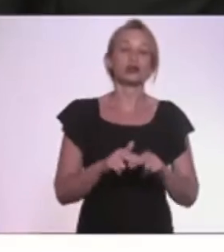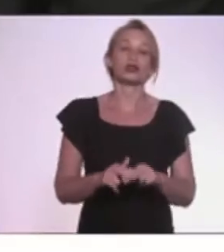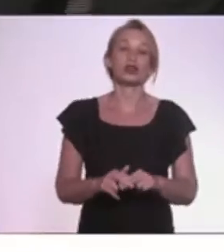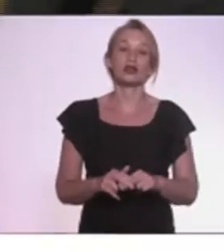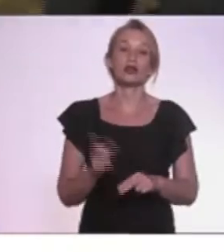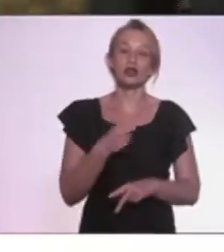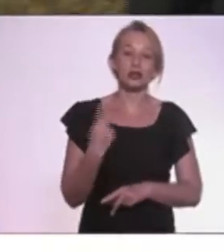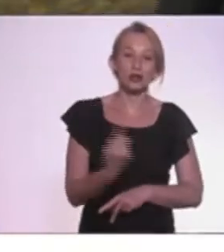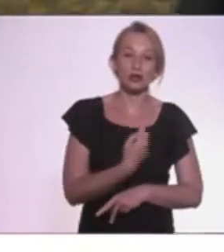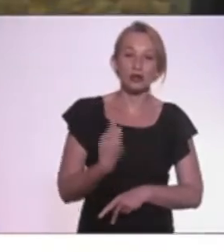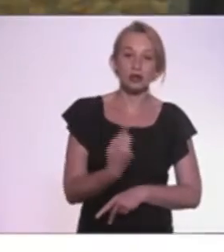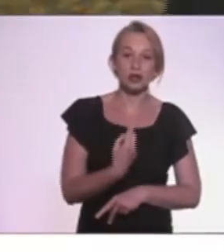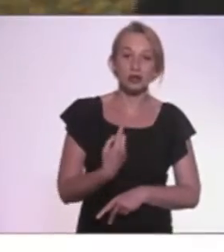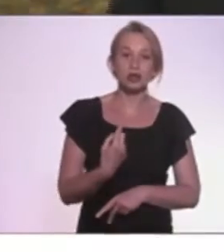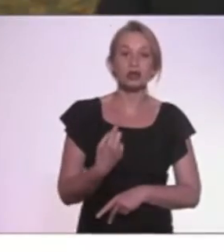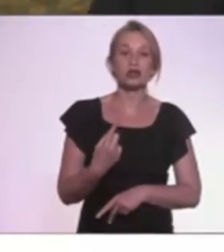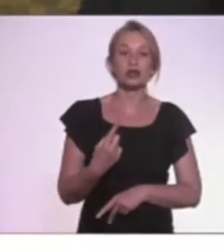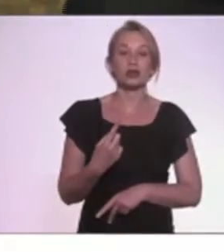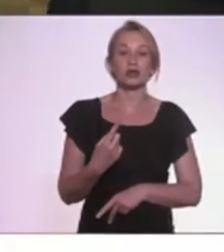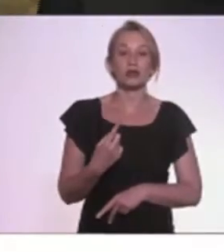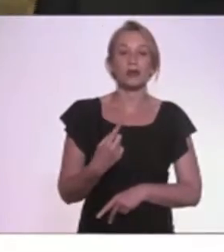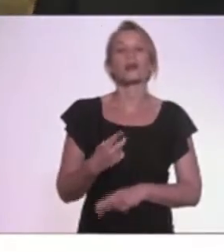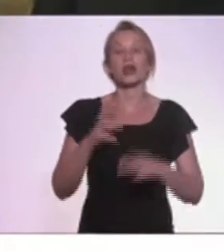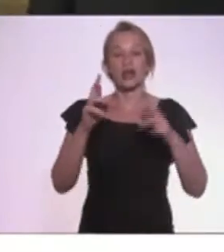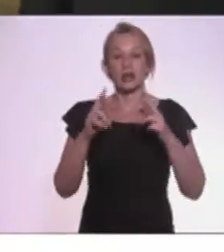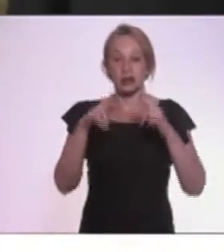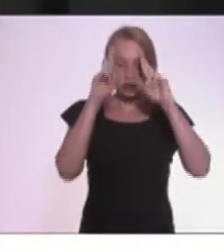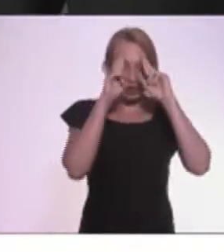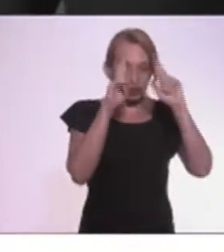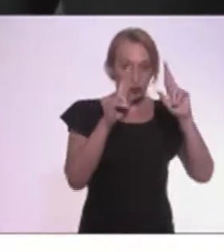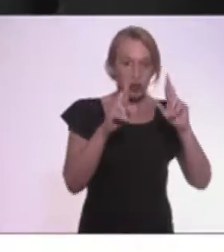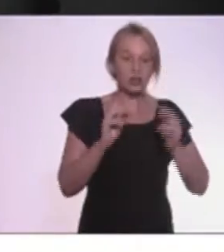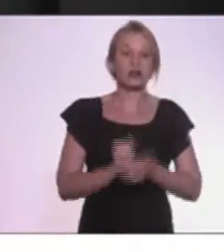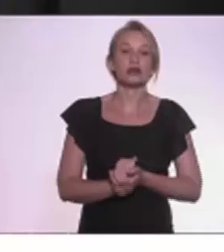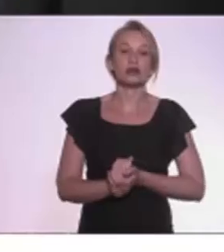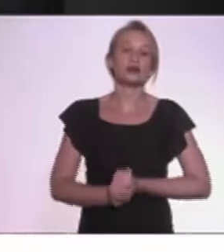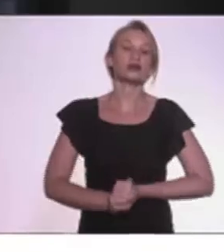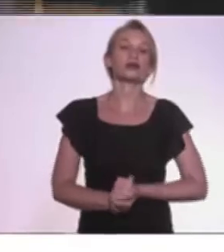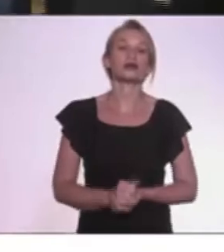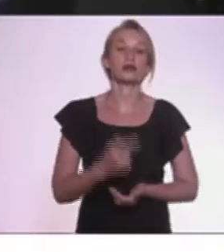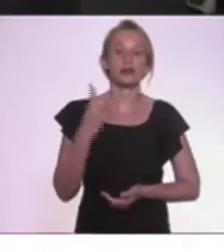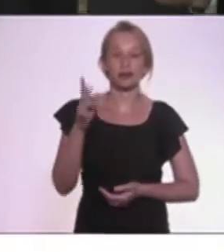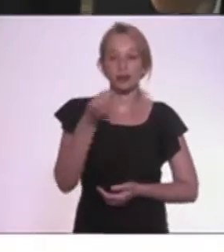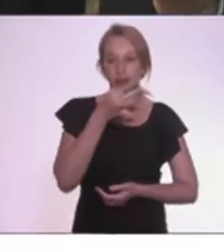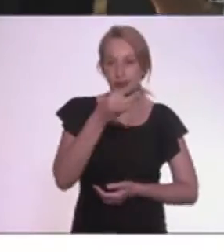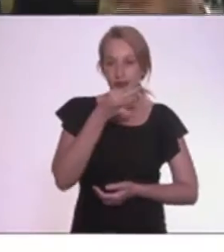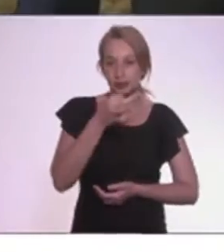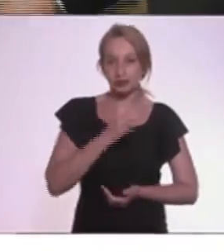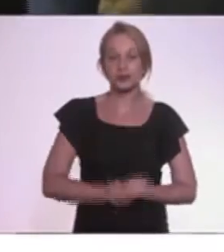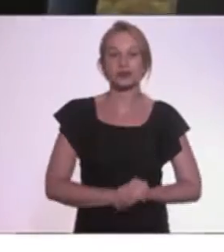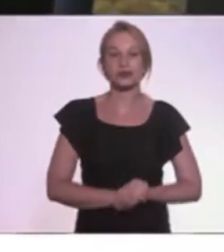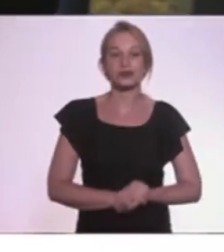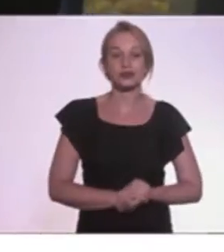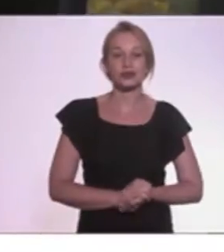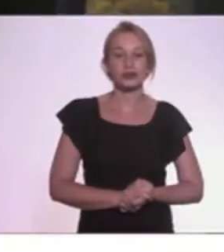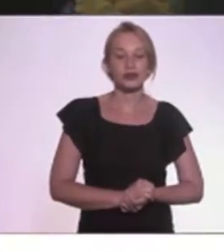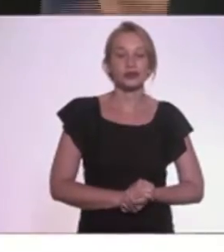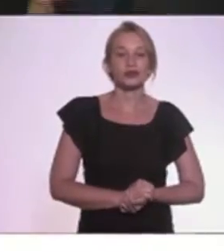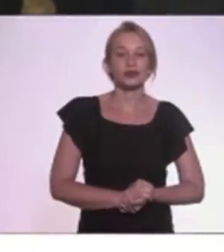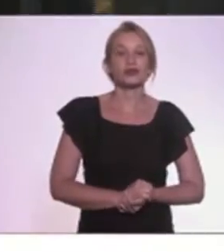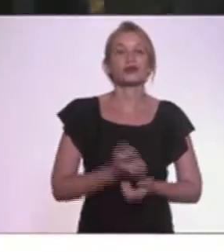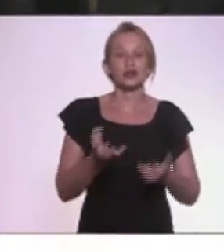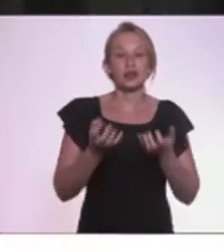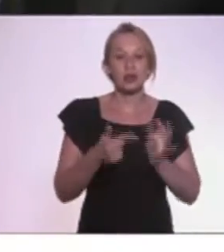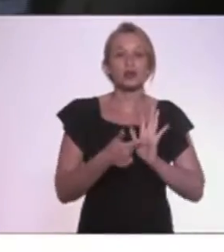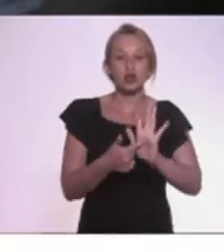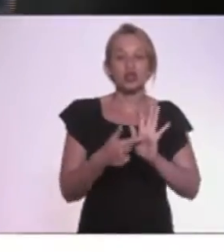que a gente votou dessa forma. Respeito o posicionamento de Vossa Excelência. Falou lato senso, obviamente, mas eu